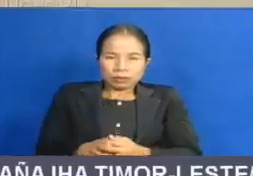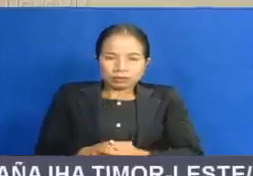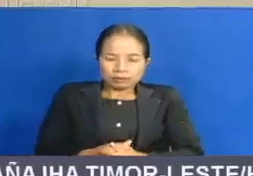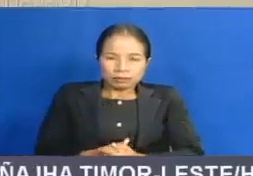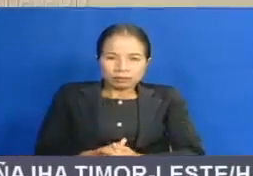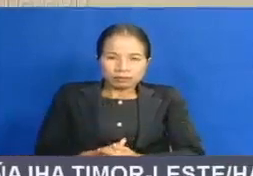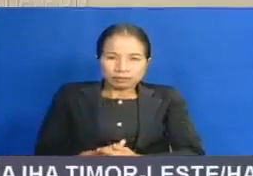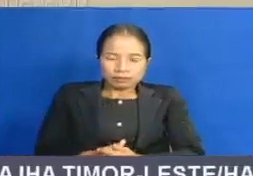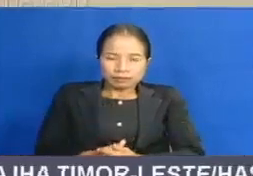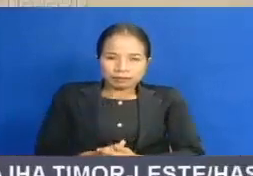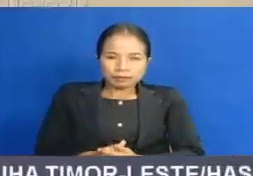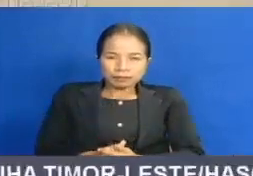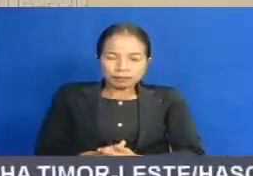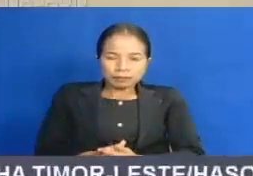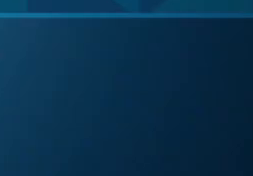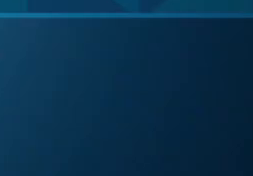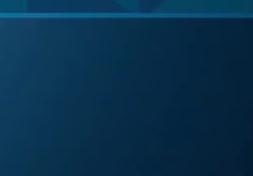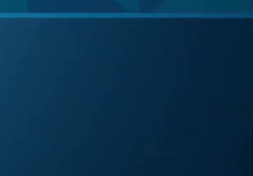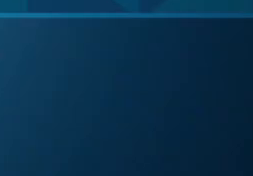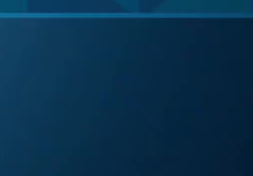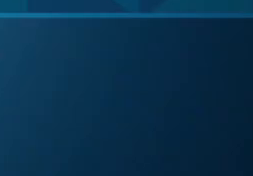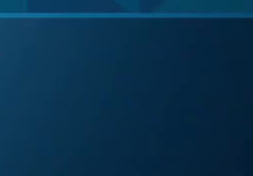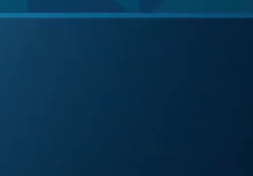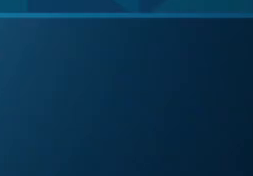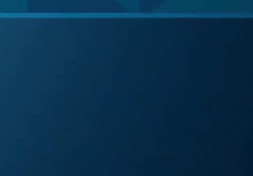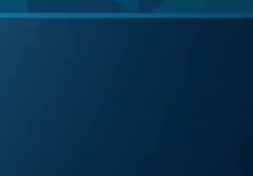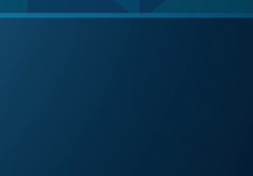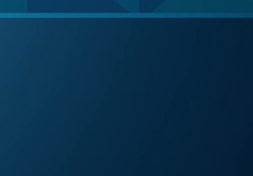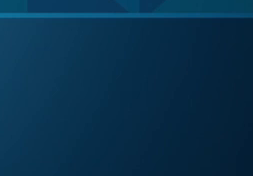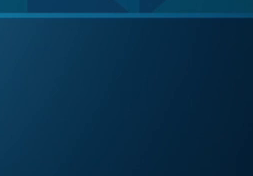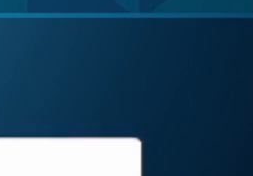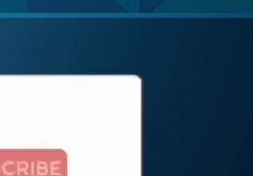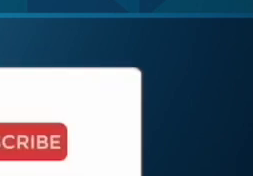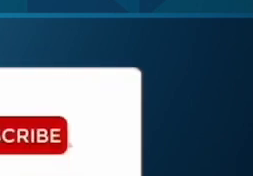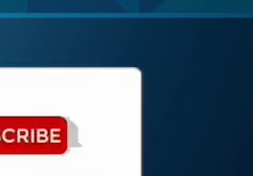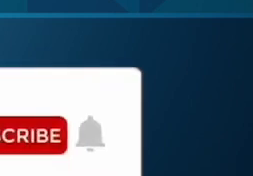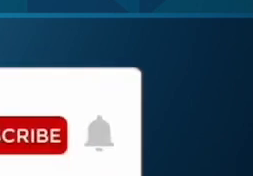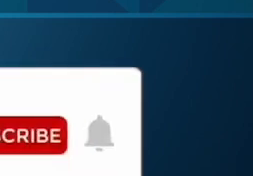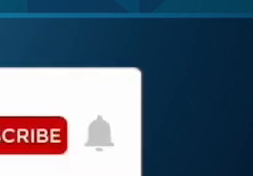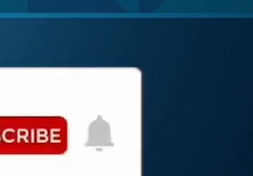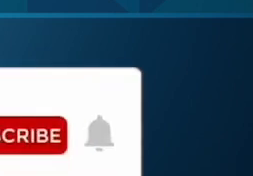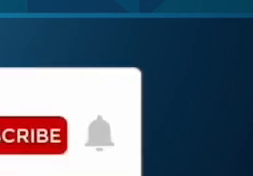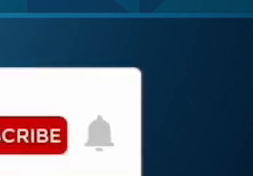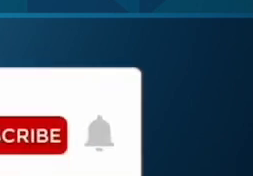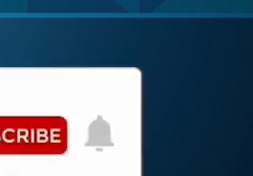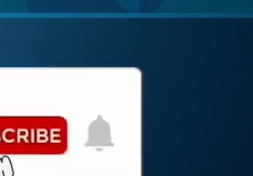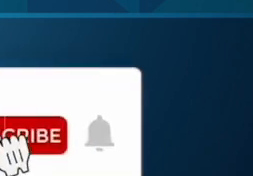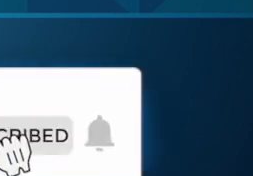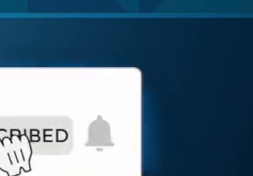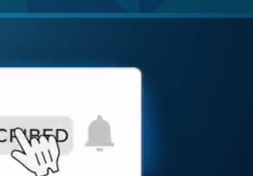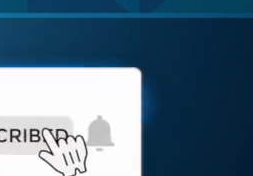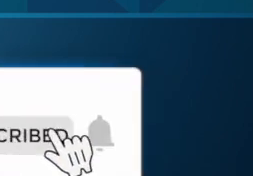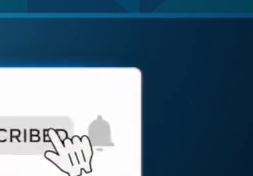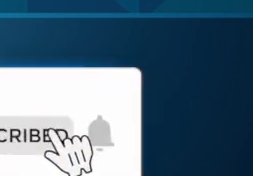Alves, Juvenal Soares, RTTL. Atu retang informação factuais no atuais, queta haluha,